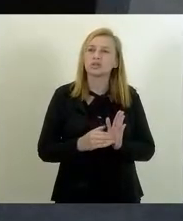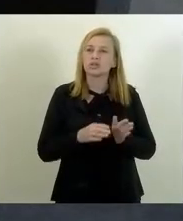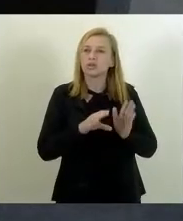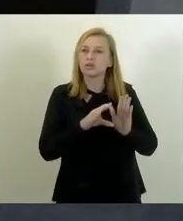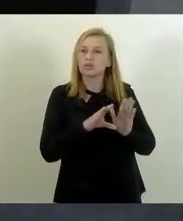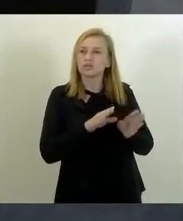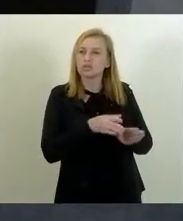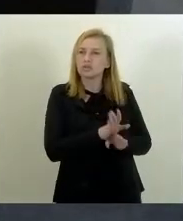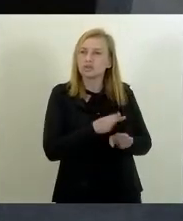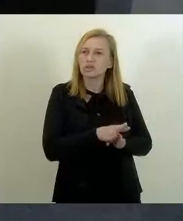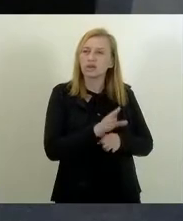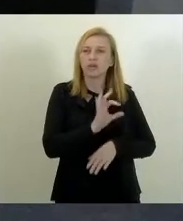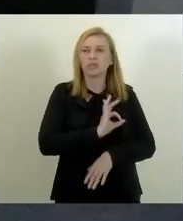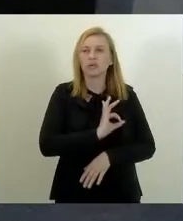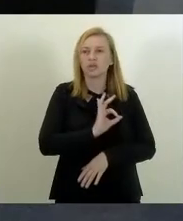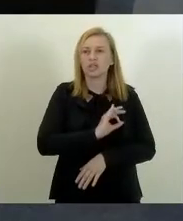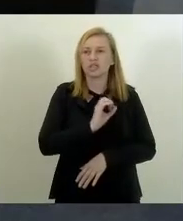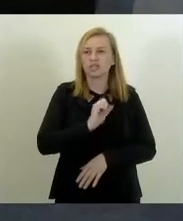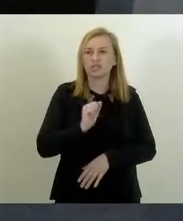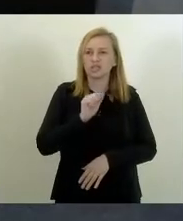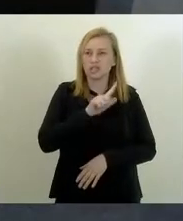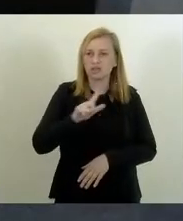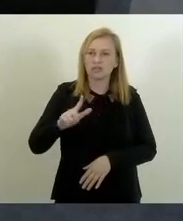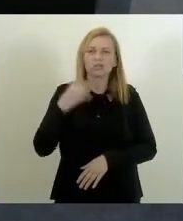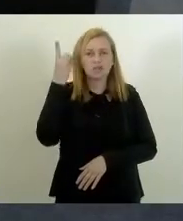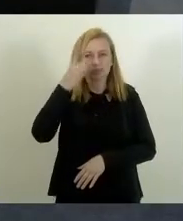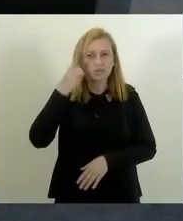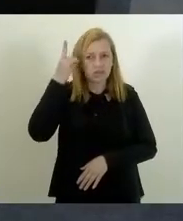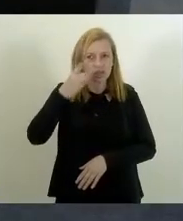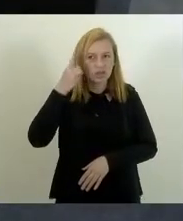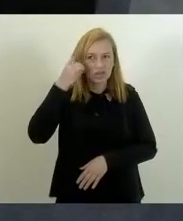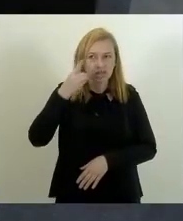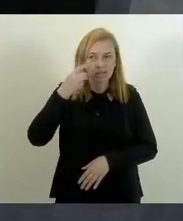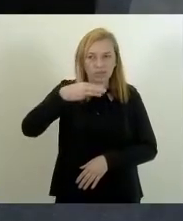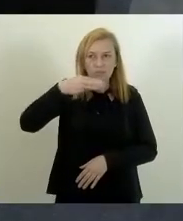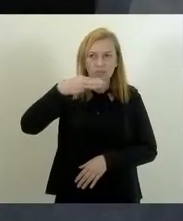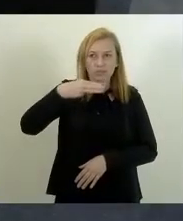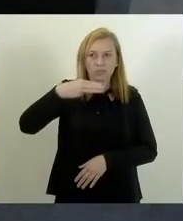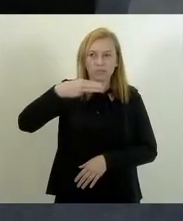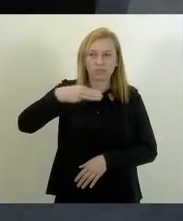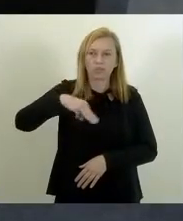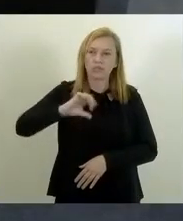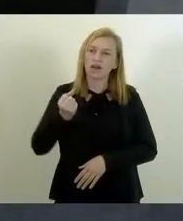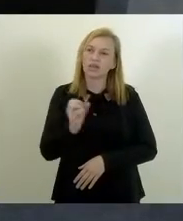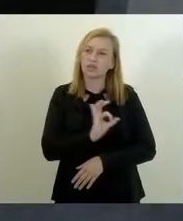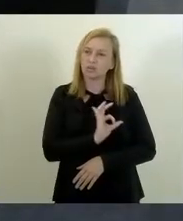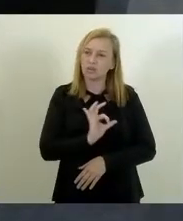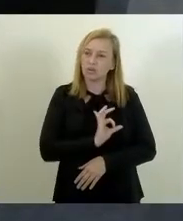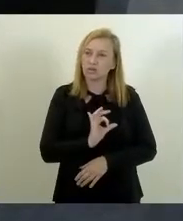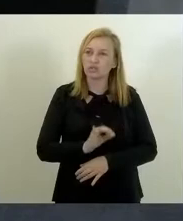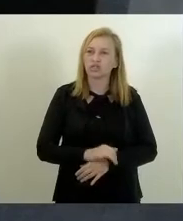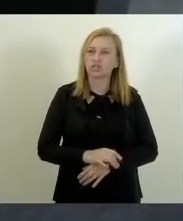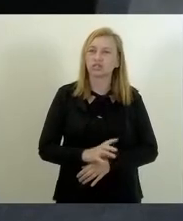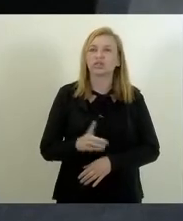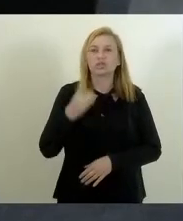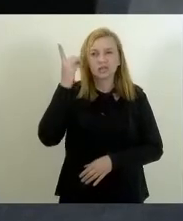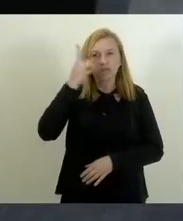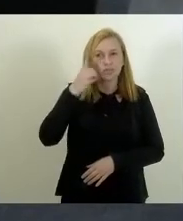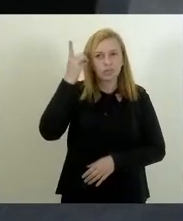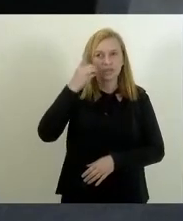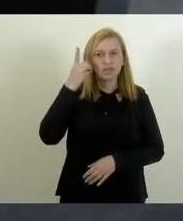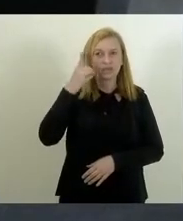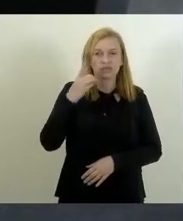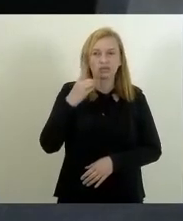Polícia Civil. Estava presente o mandato da deputada Marta Rocha, sempre atuante no que diz respeito à Polícia Civil, o deputado Carlos